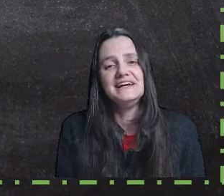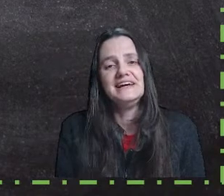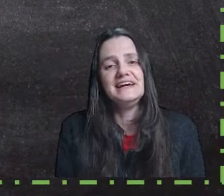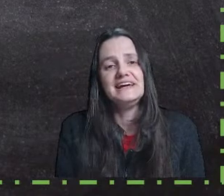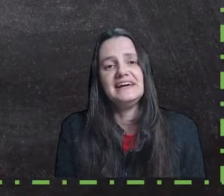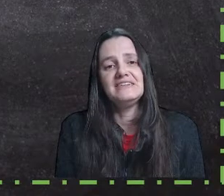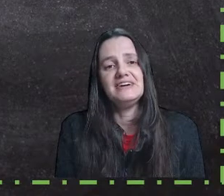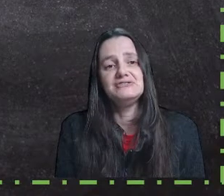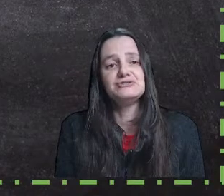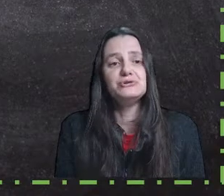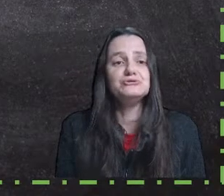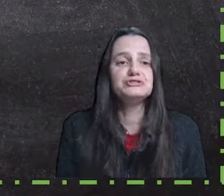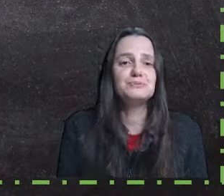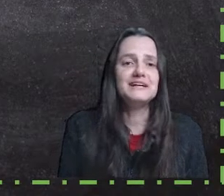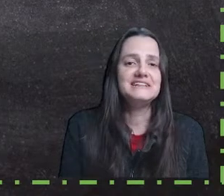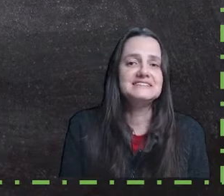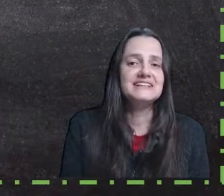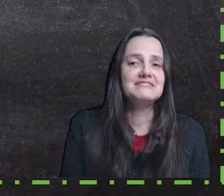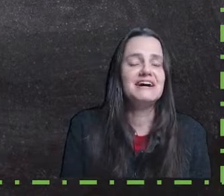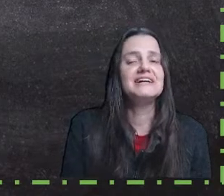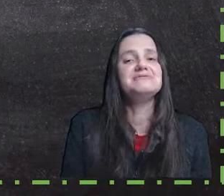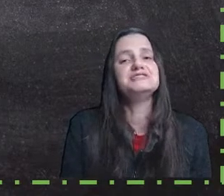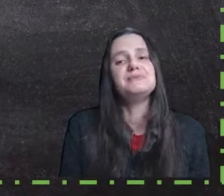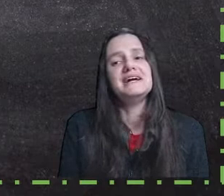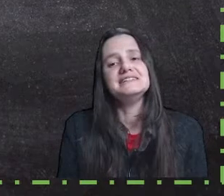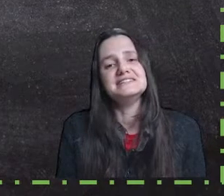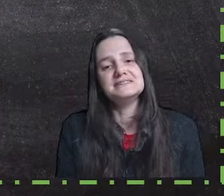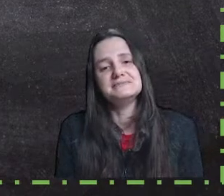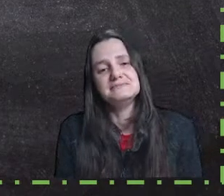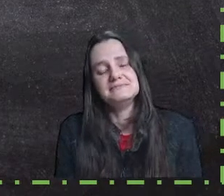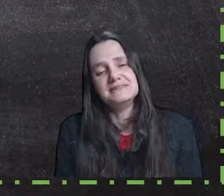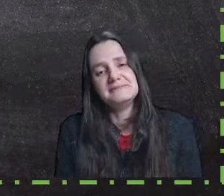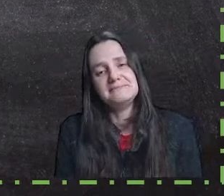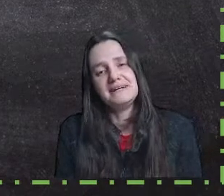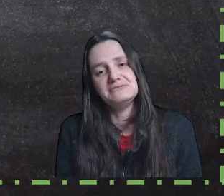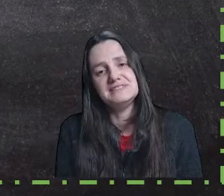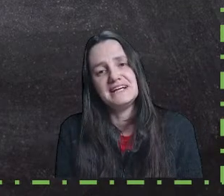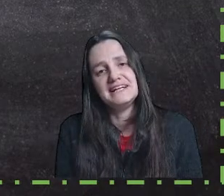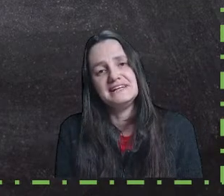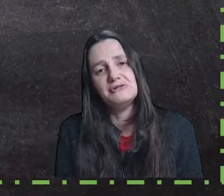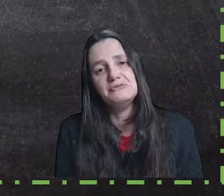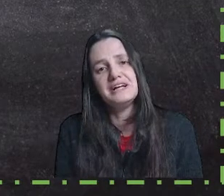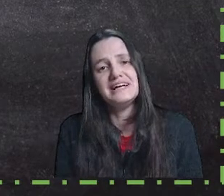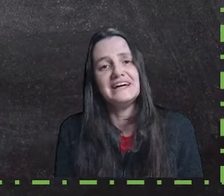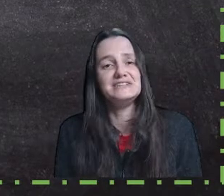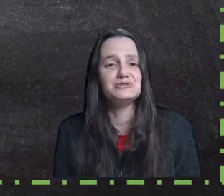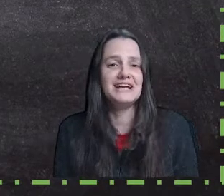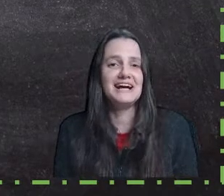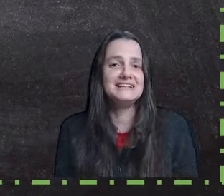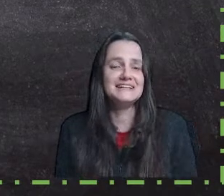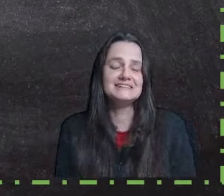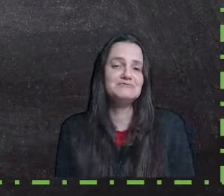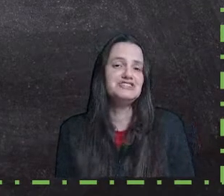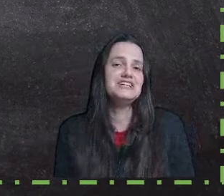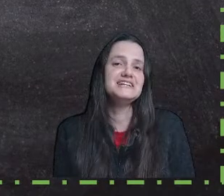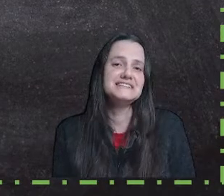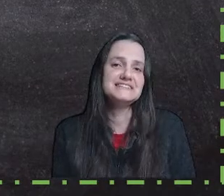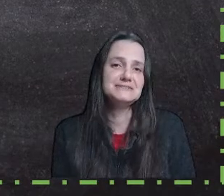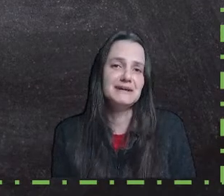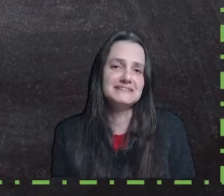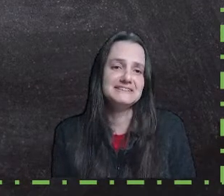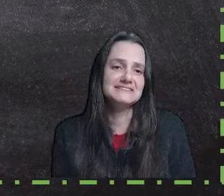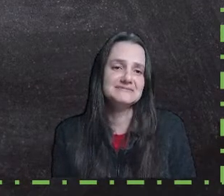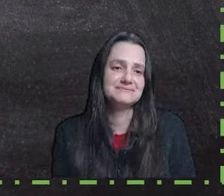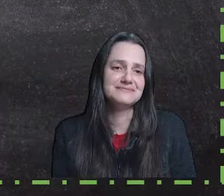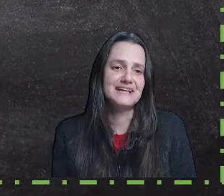né? Vários outros países levaram espécies para a Austrália. E como ela é isolada, ela não tinha